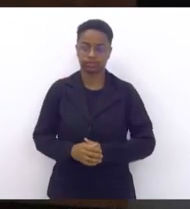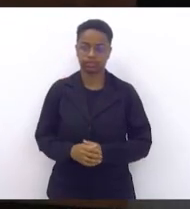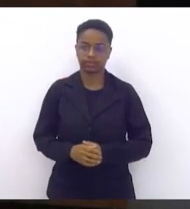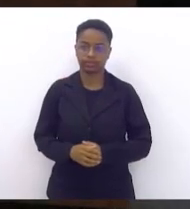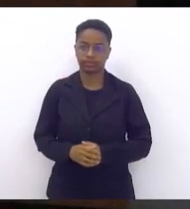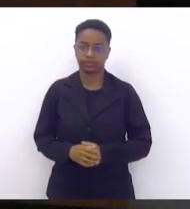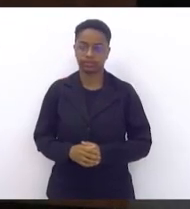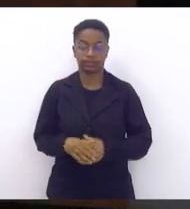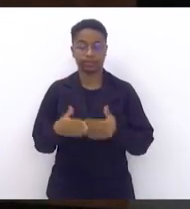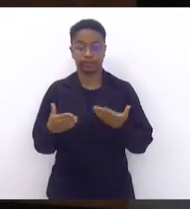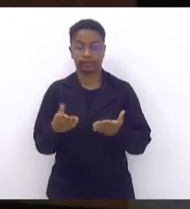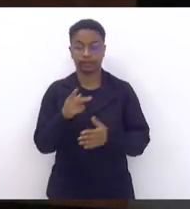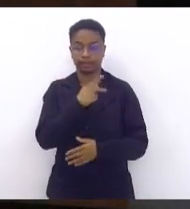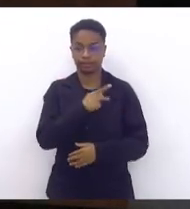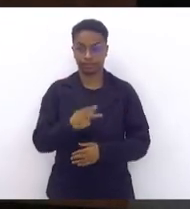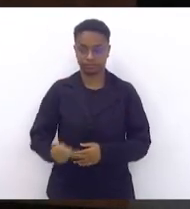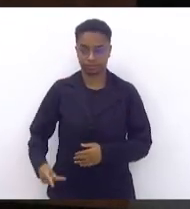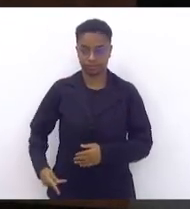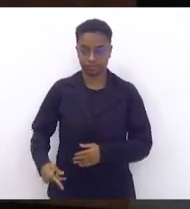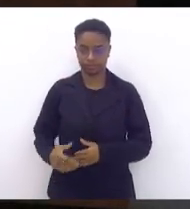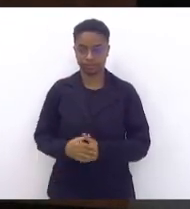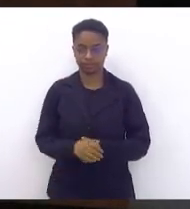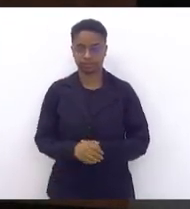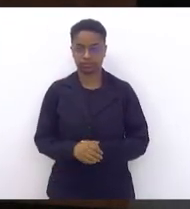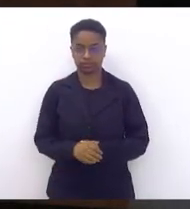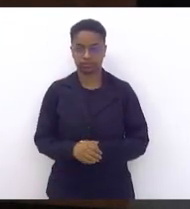Senhor presidente.